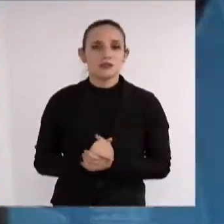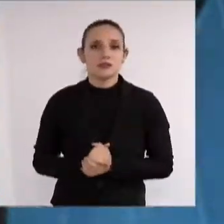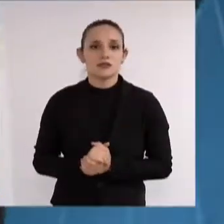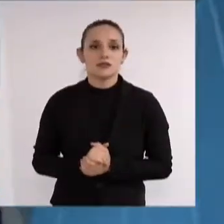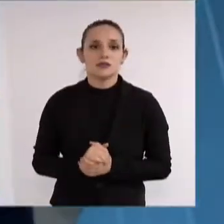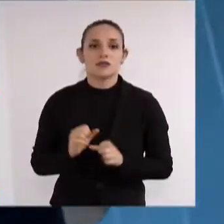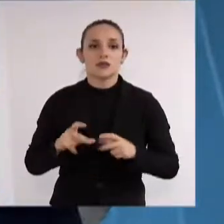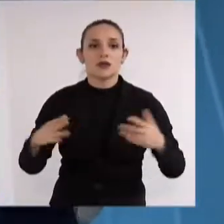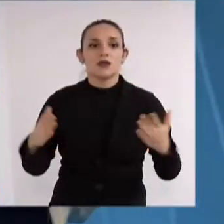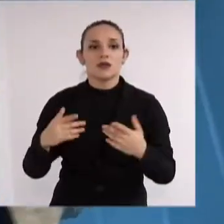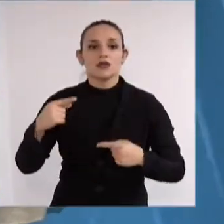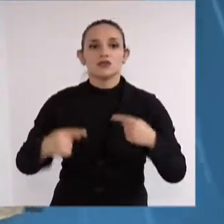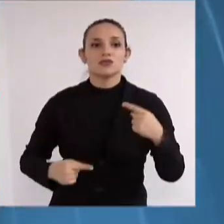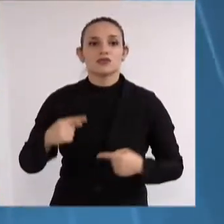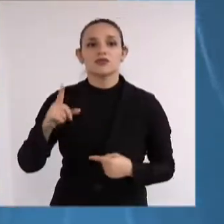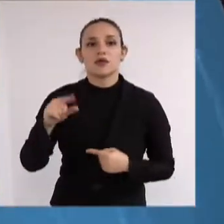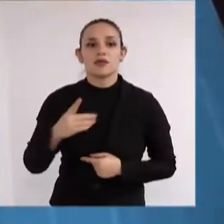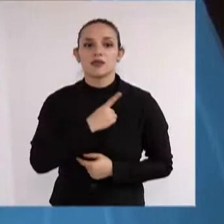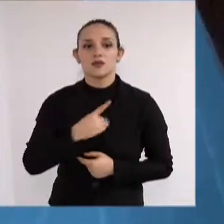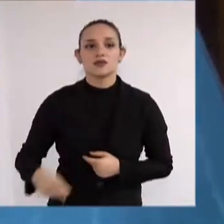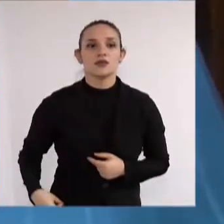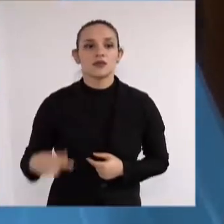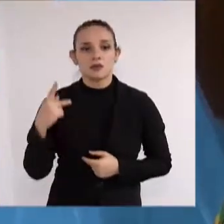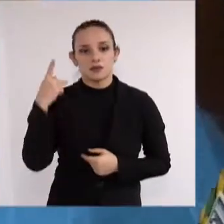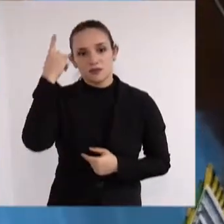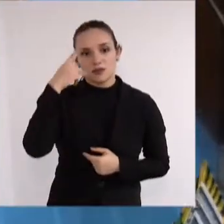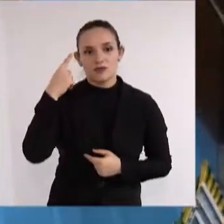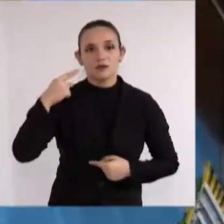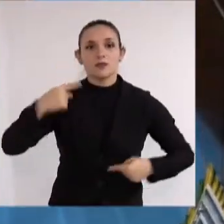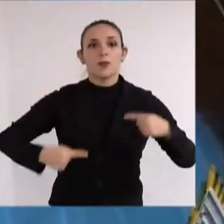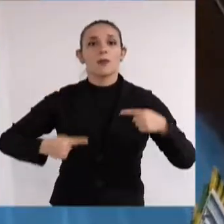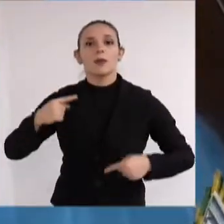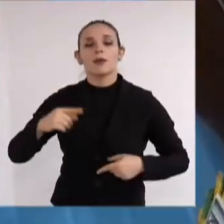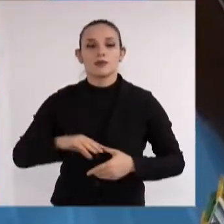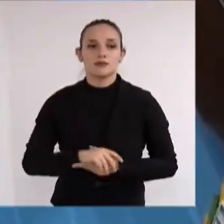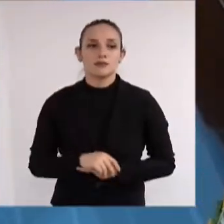Para discutir, o deputado autor da matéria, o deputado Maurício Picarelli.